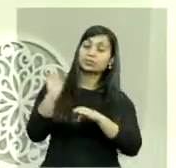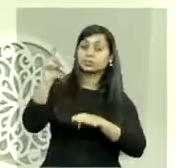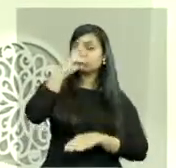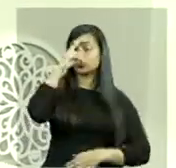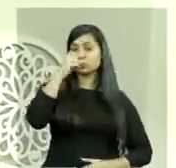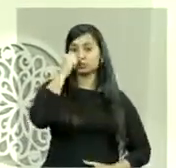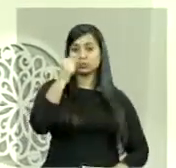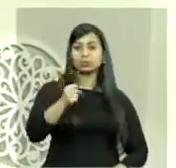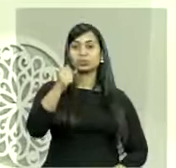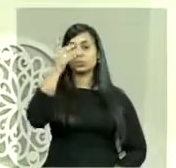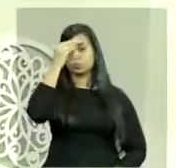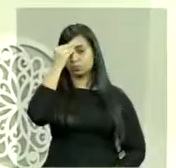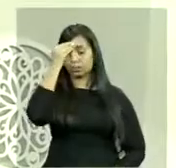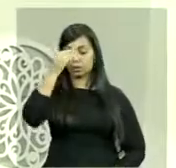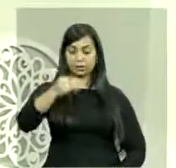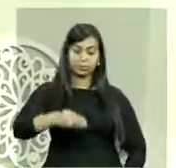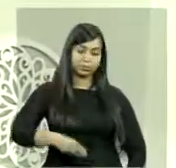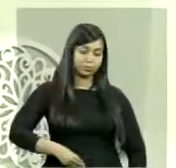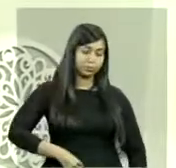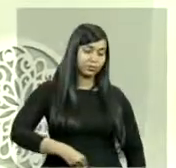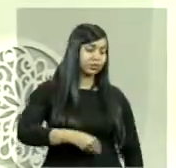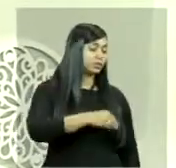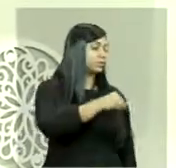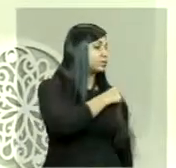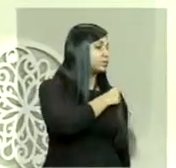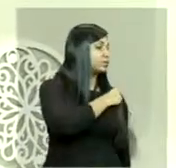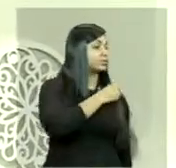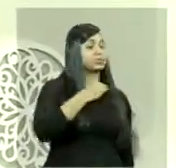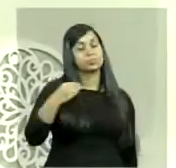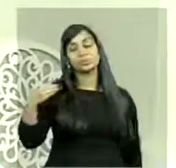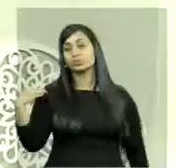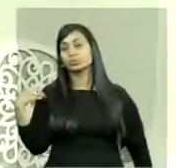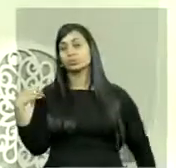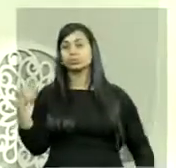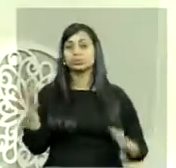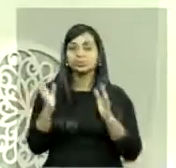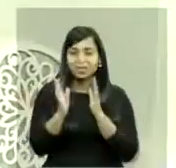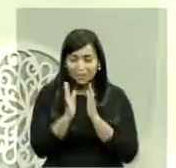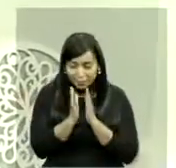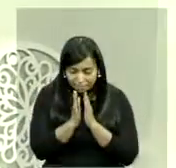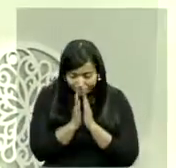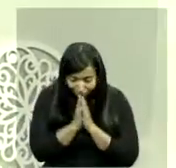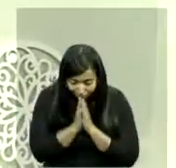de Deus Todo-Poderoso, em nome do Pai, e do Filho, e do Espírito Santo. Amém.